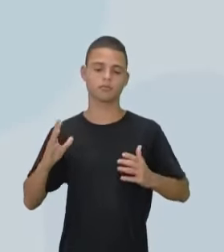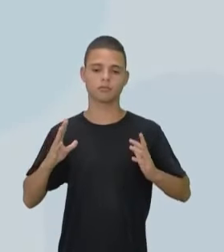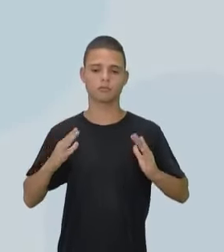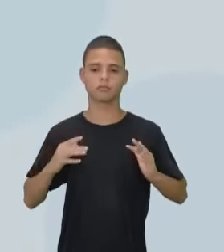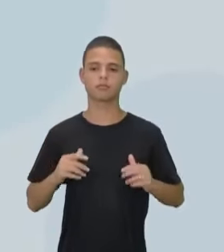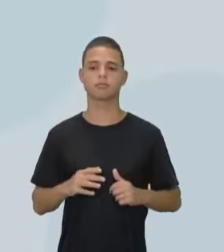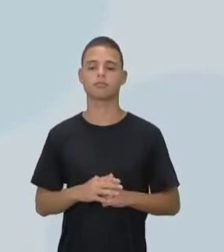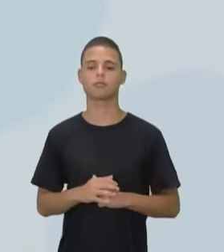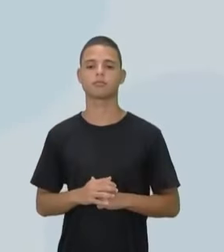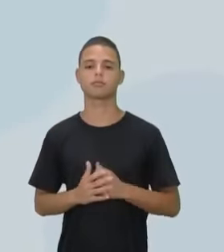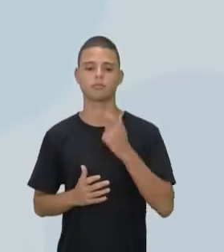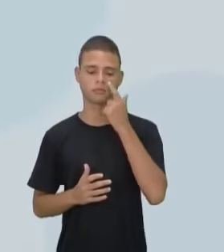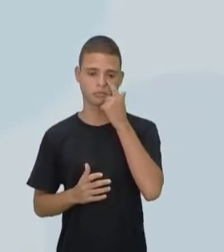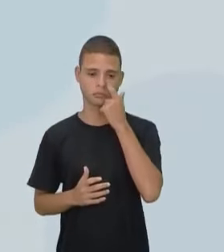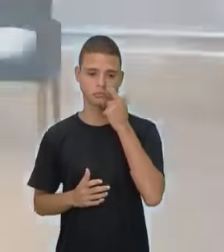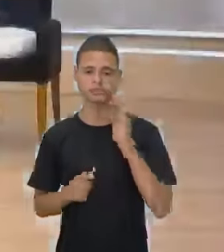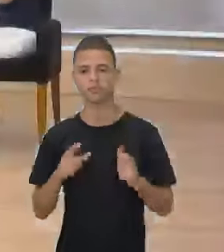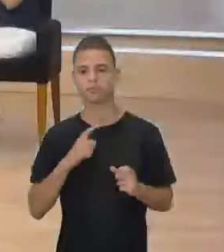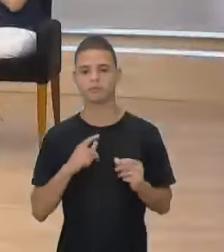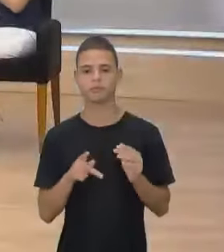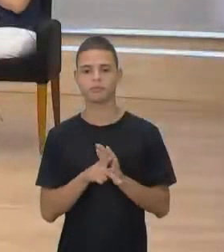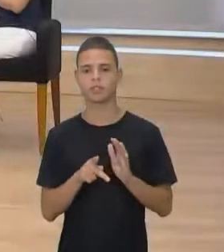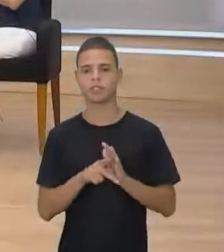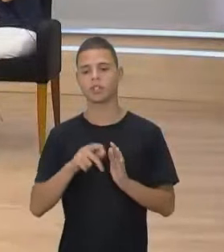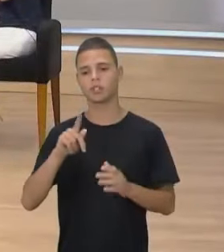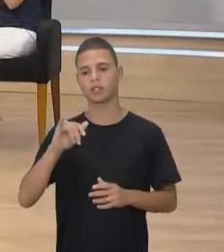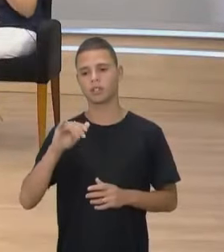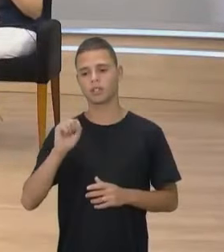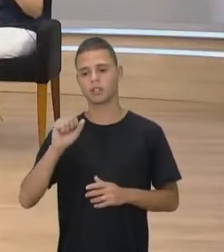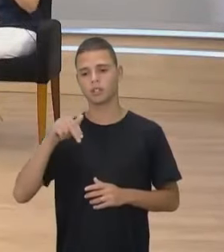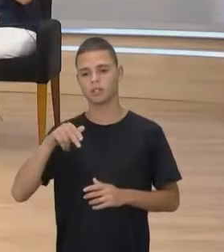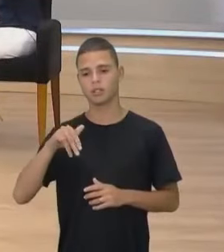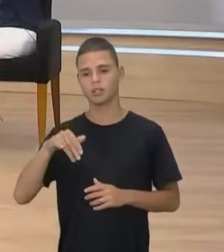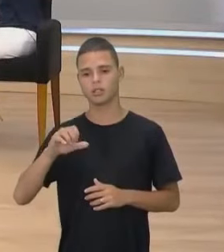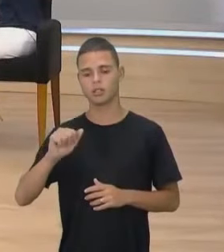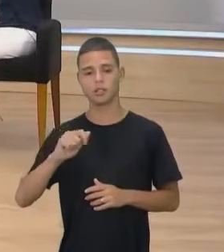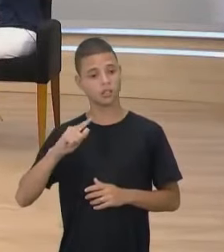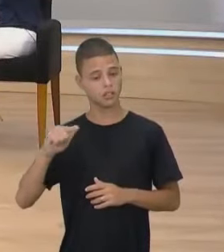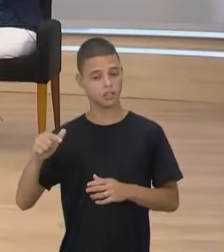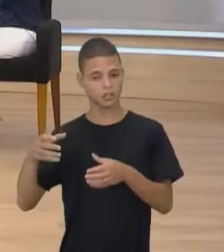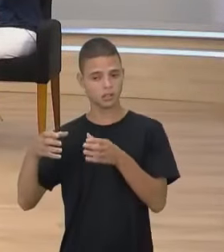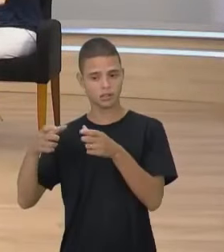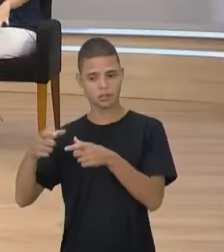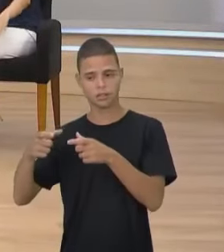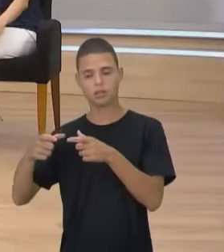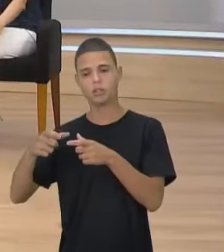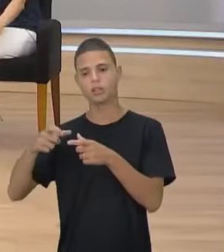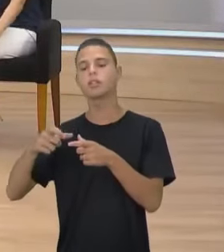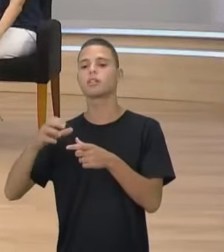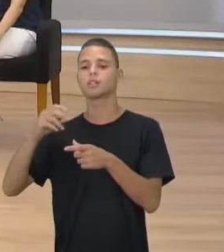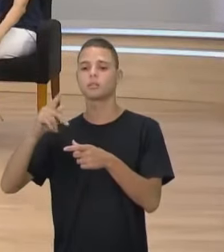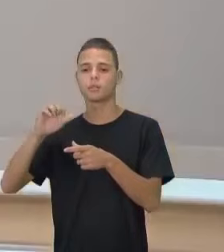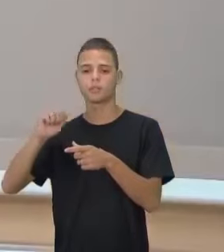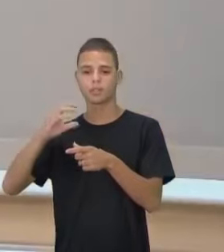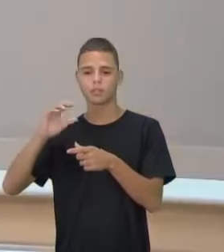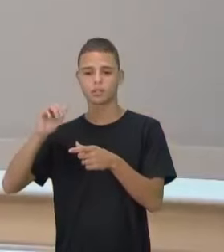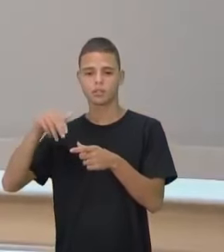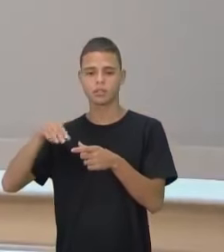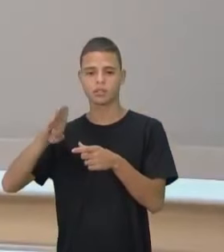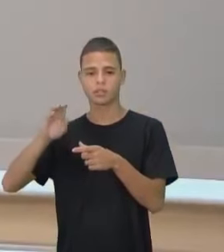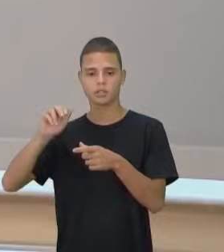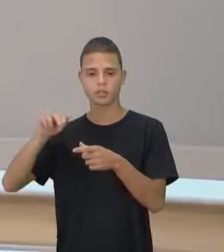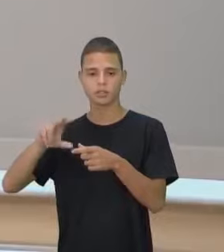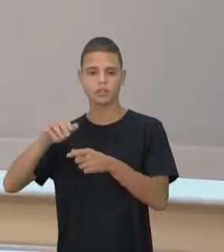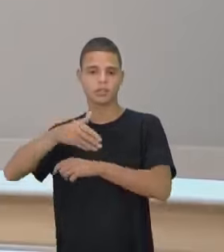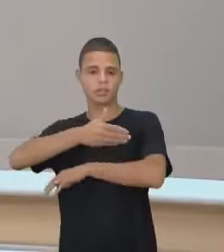também aqui na capital do caso do piscinão do Pacaembu, né? Também. Que no passado aquela região toda ficava alagada, a Sim. avenida, né? Que Sim.